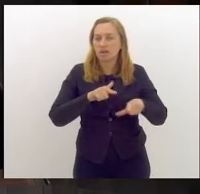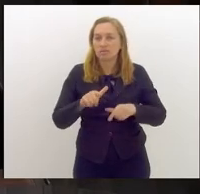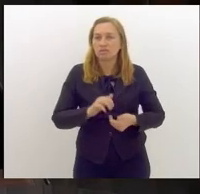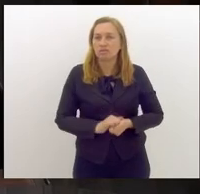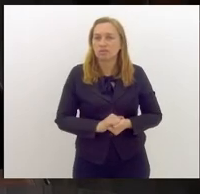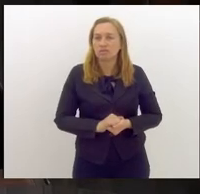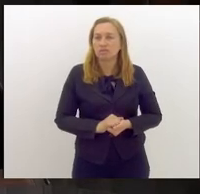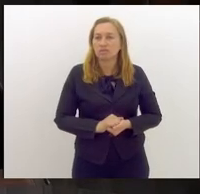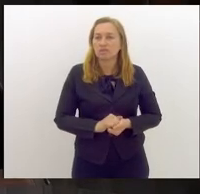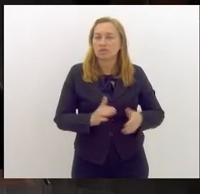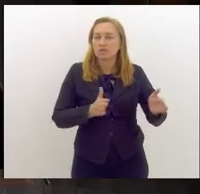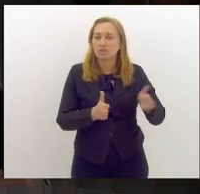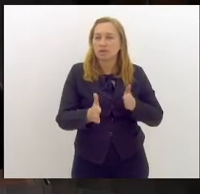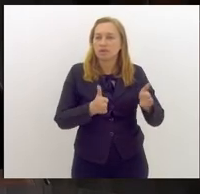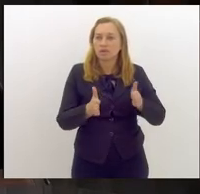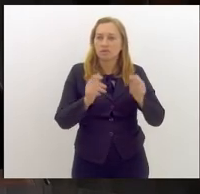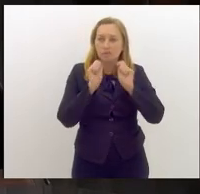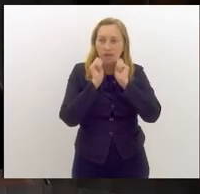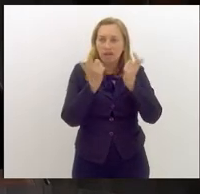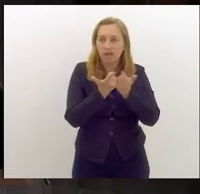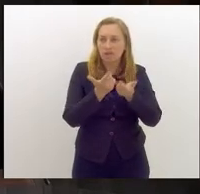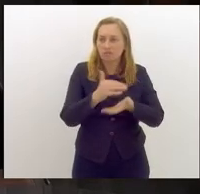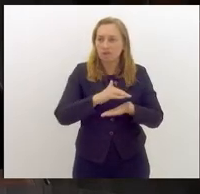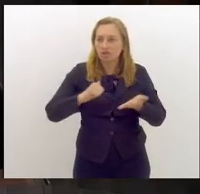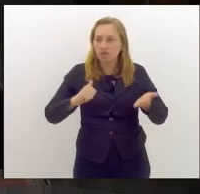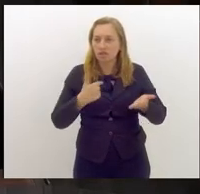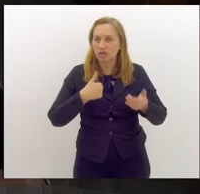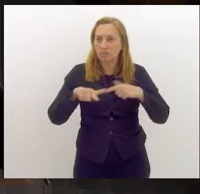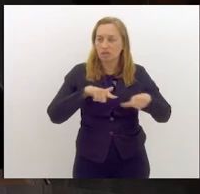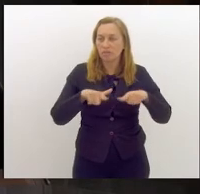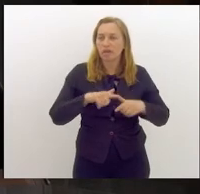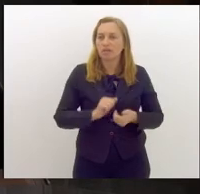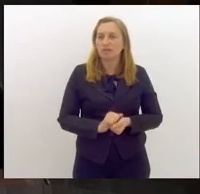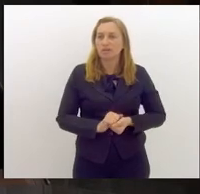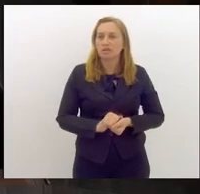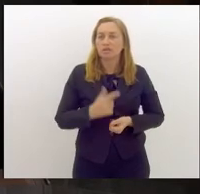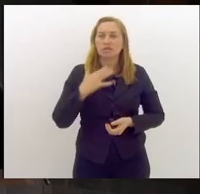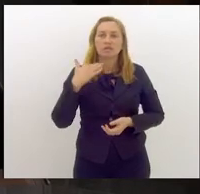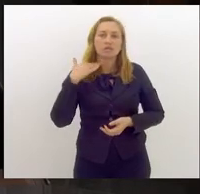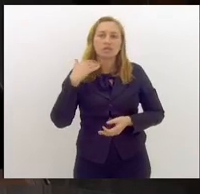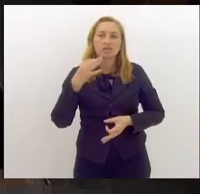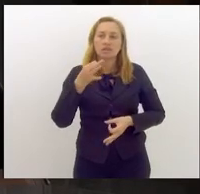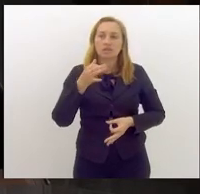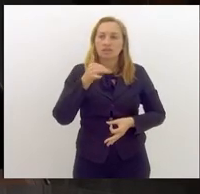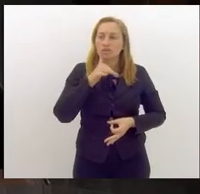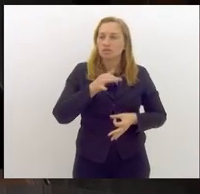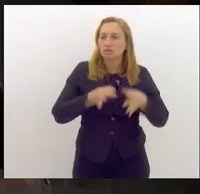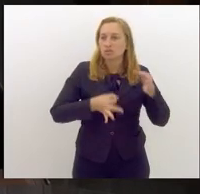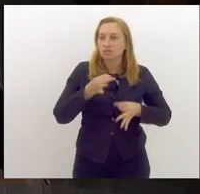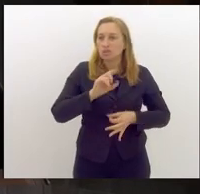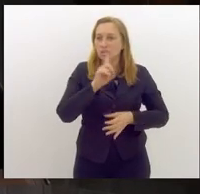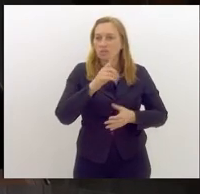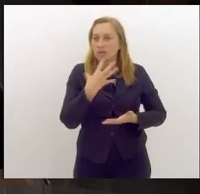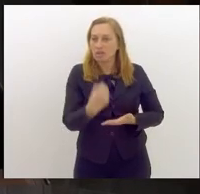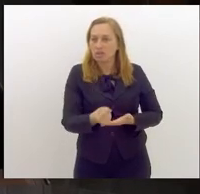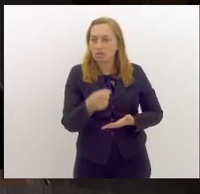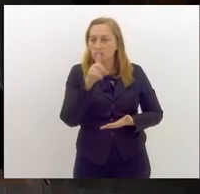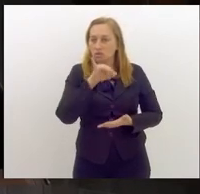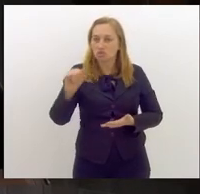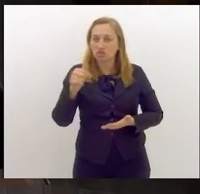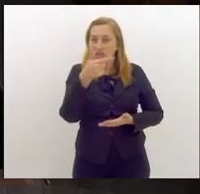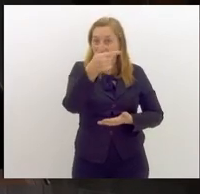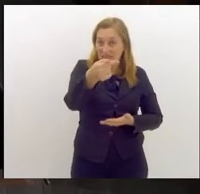desse prazo Assembleia para caçar o meu mandato a juíza não acatou isso no dia